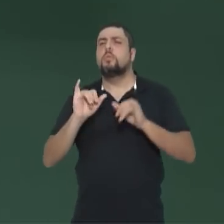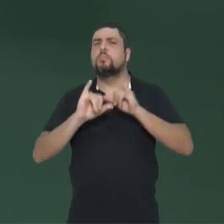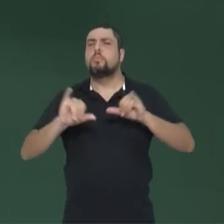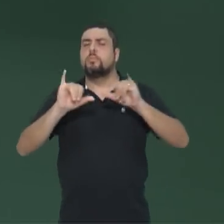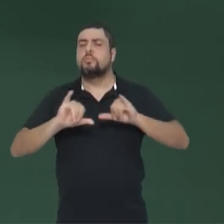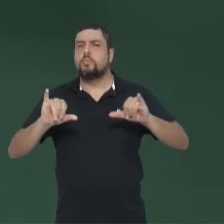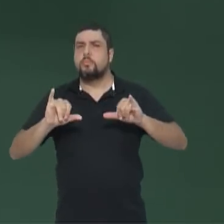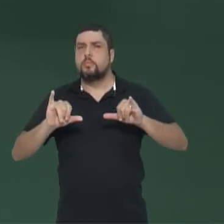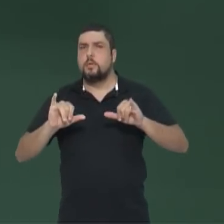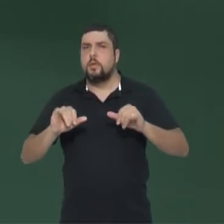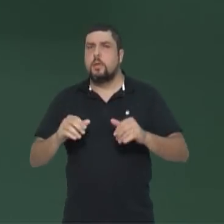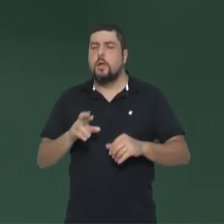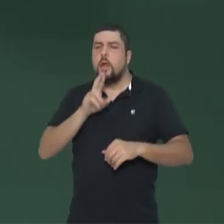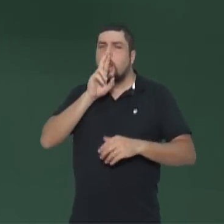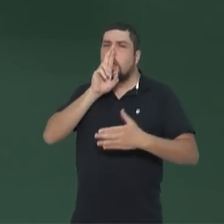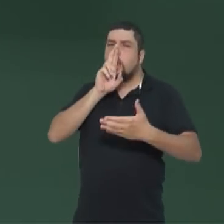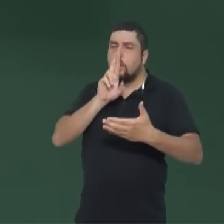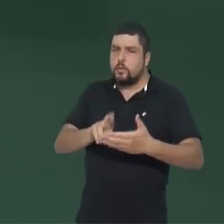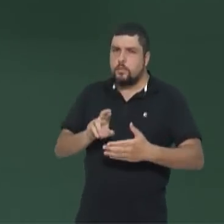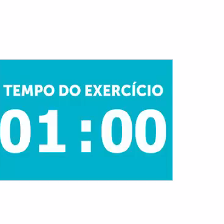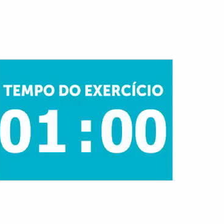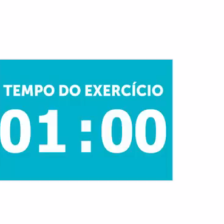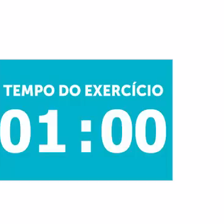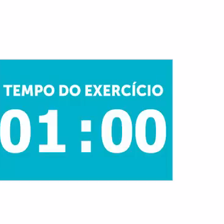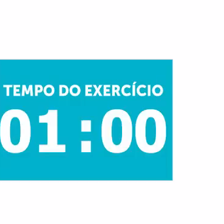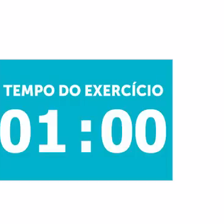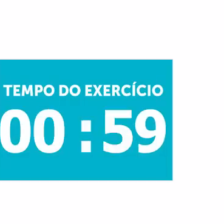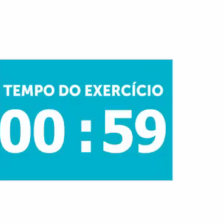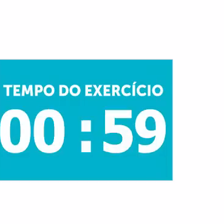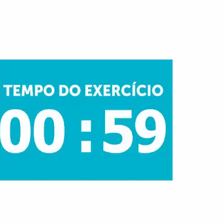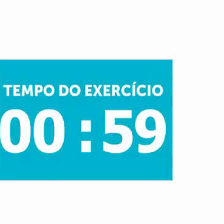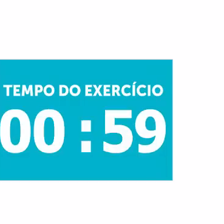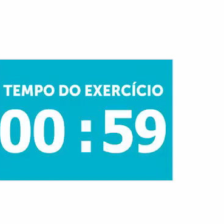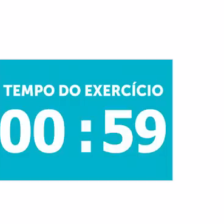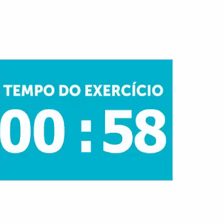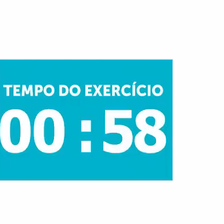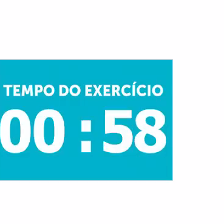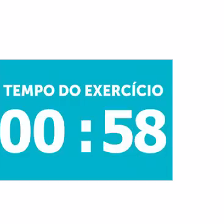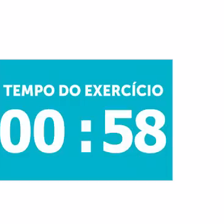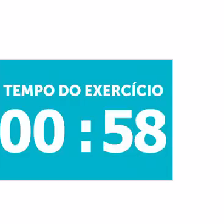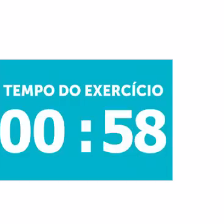notícia? Ok? Respondam aí então, pessoal.